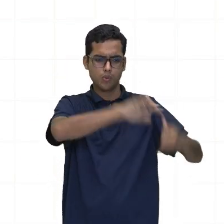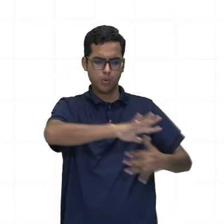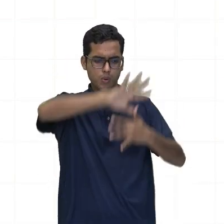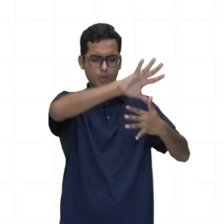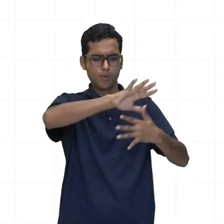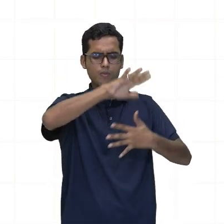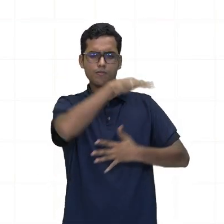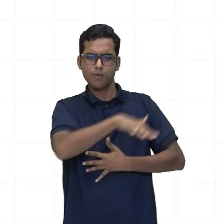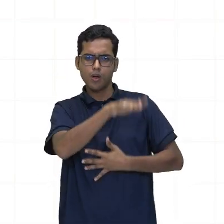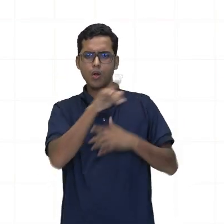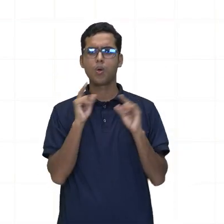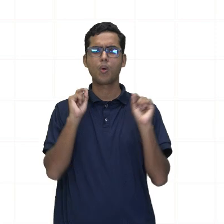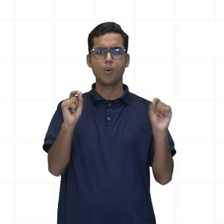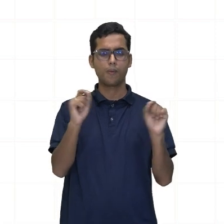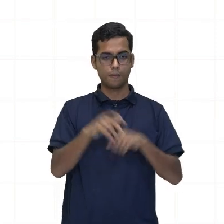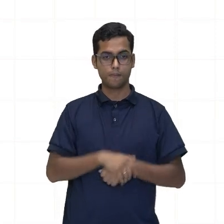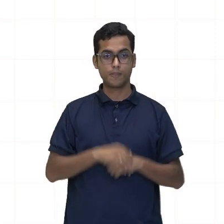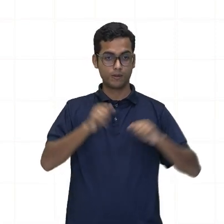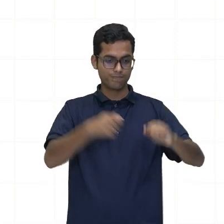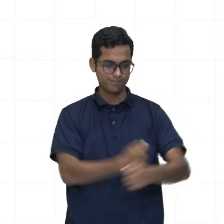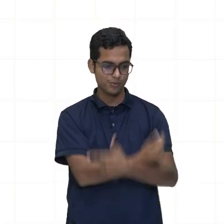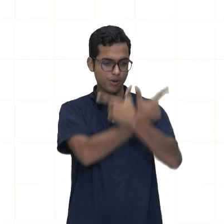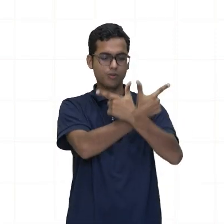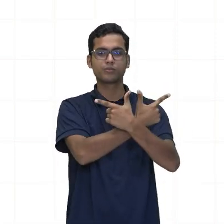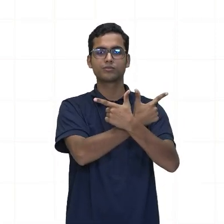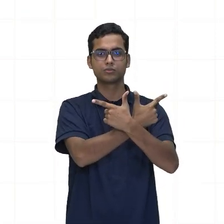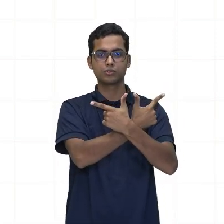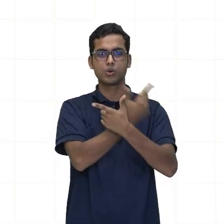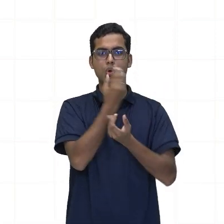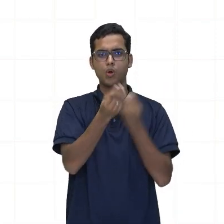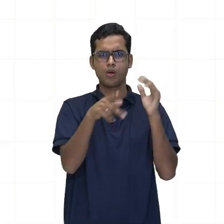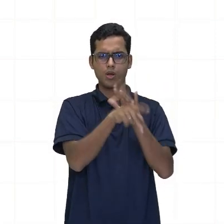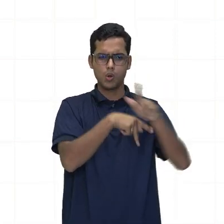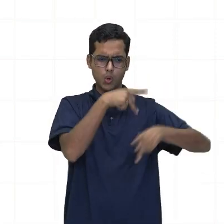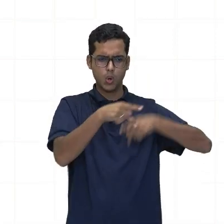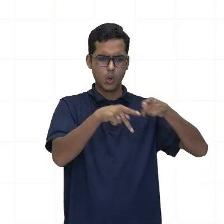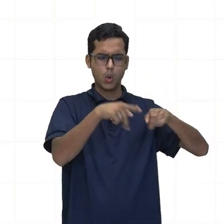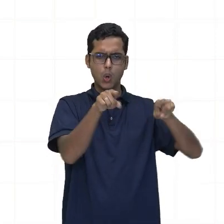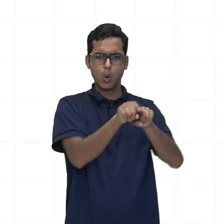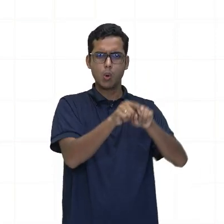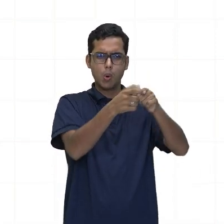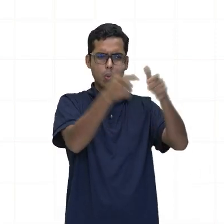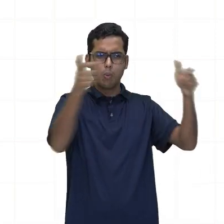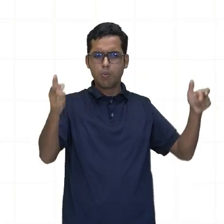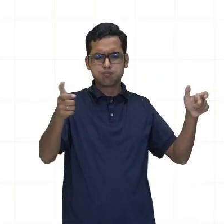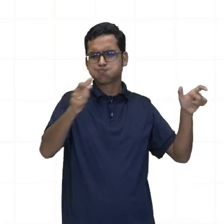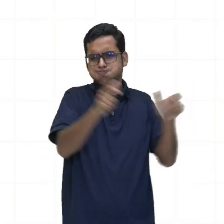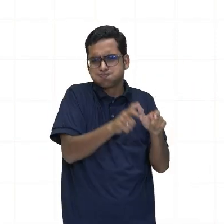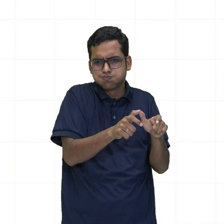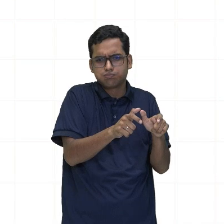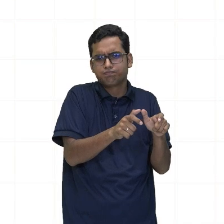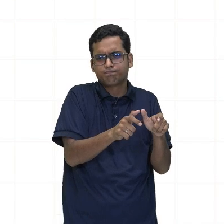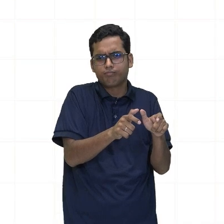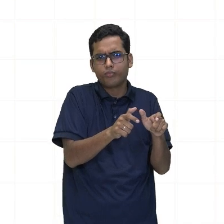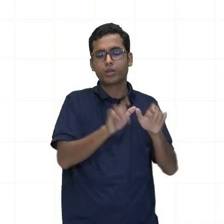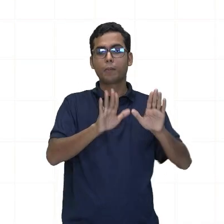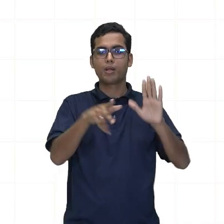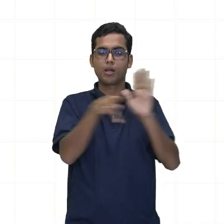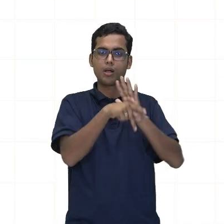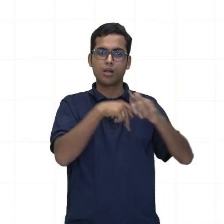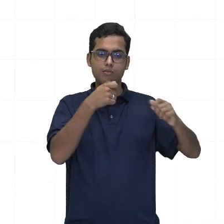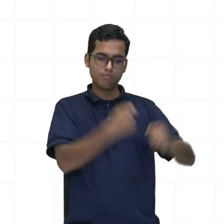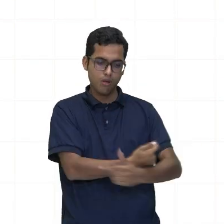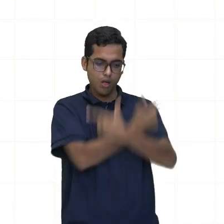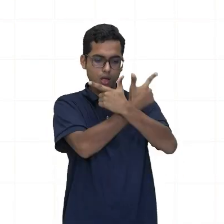pré-colombianos, os maias eles já não eram uma grande civilização. Contudo, né, os maias,